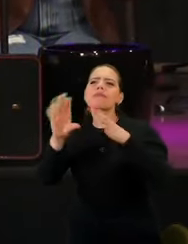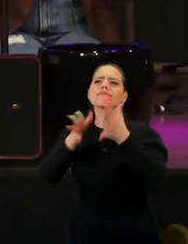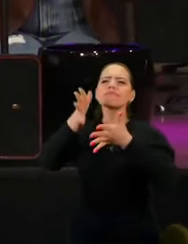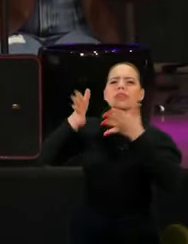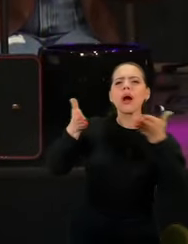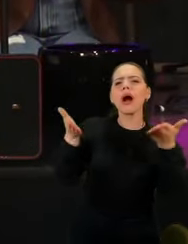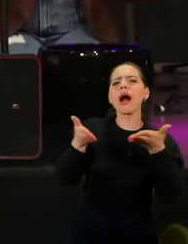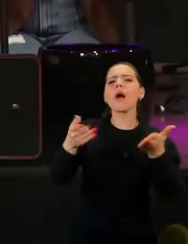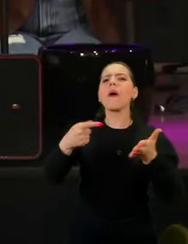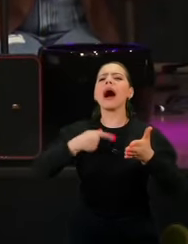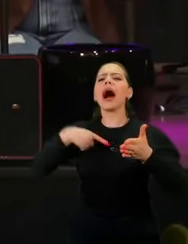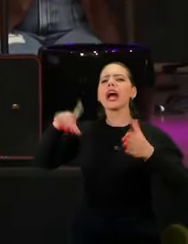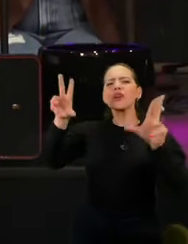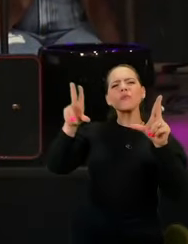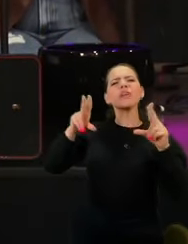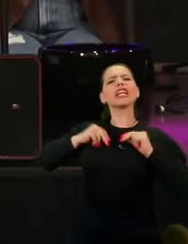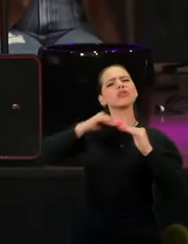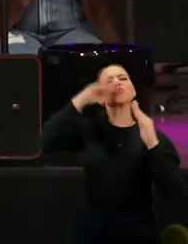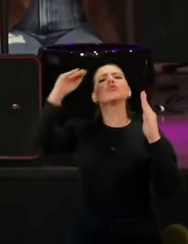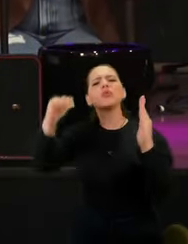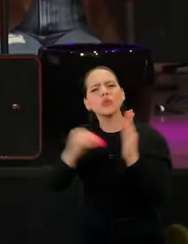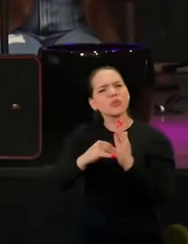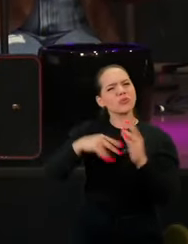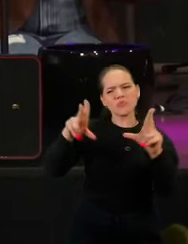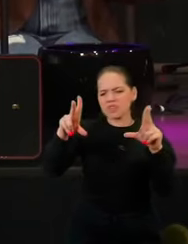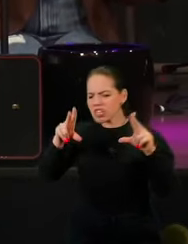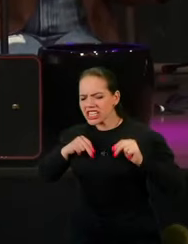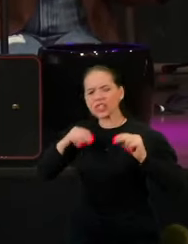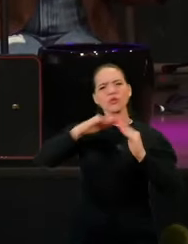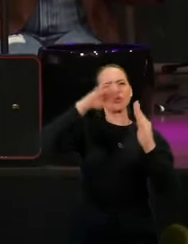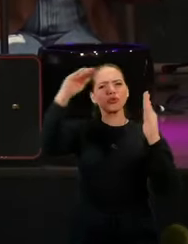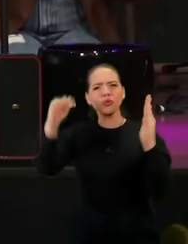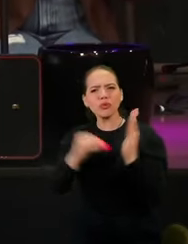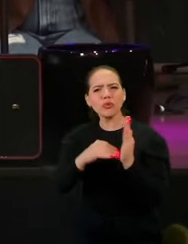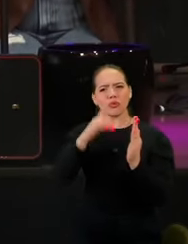De tudo. De tudo.